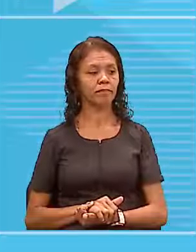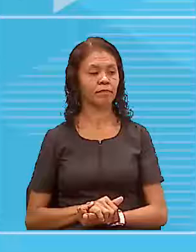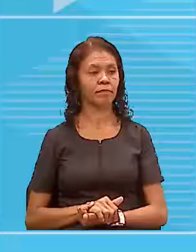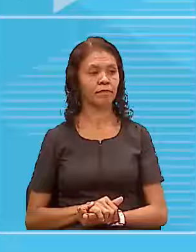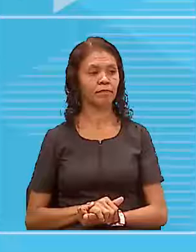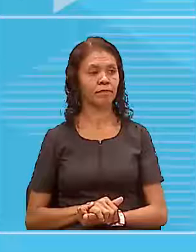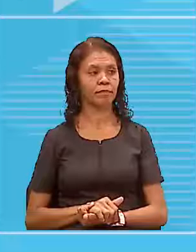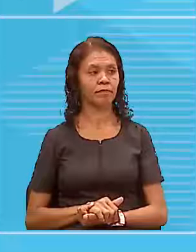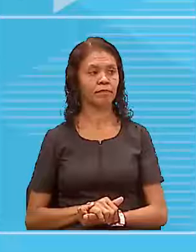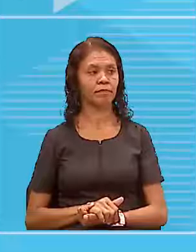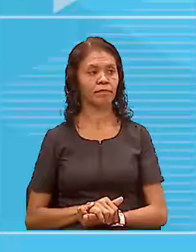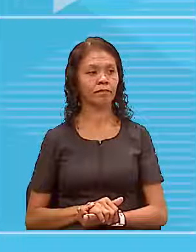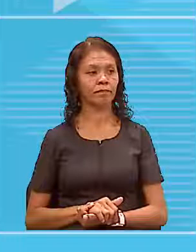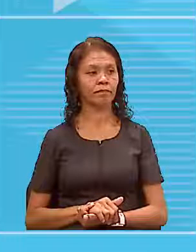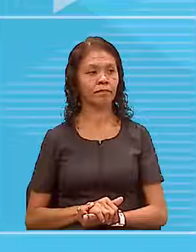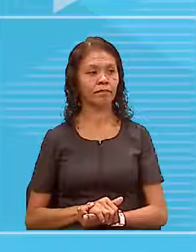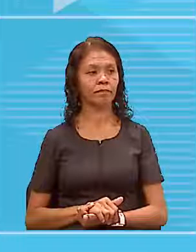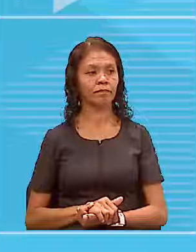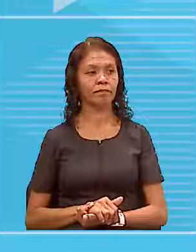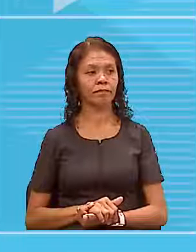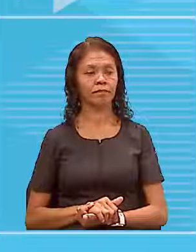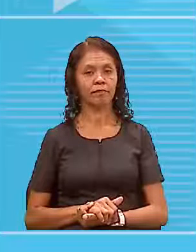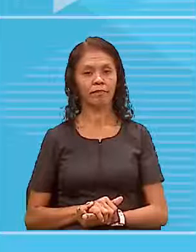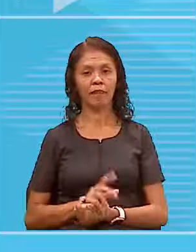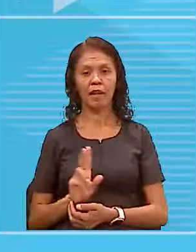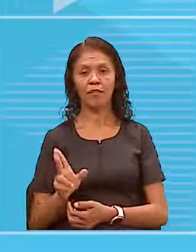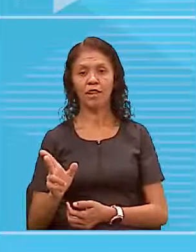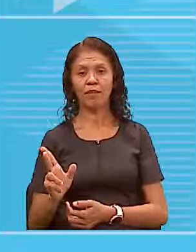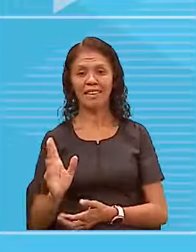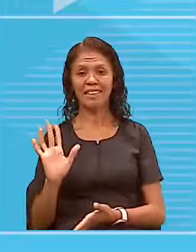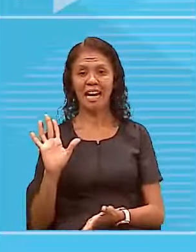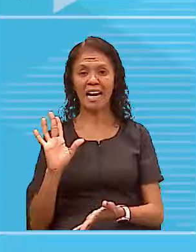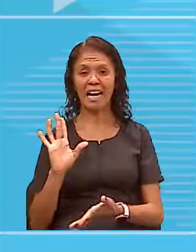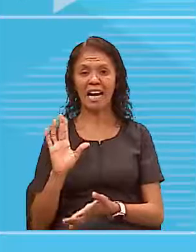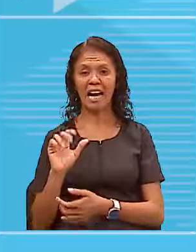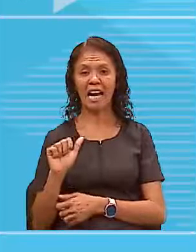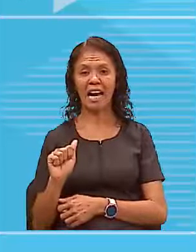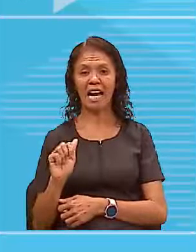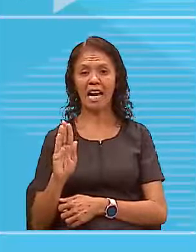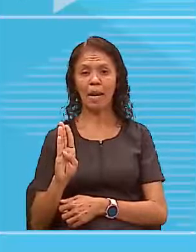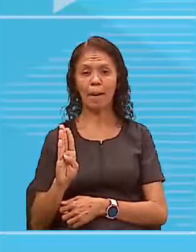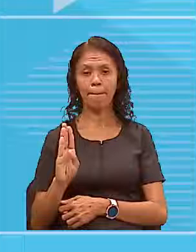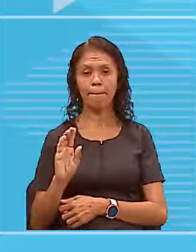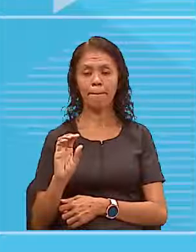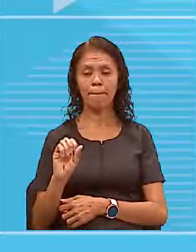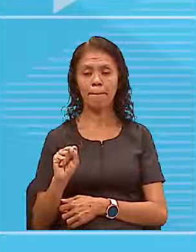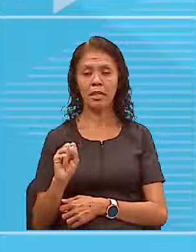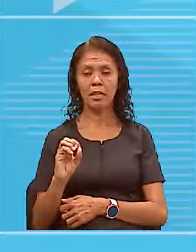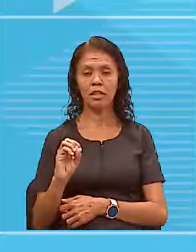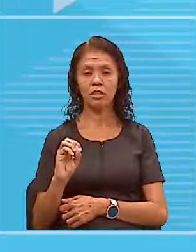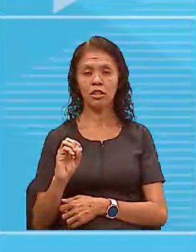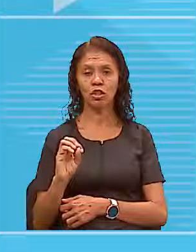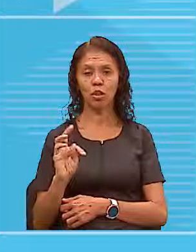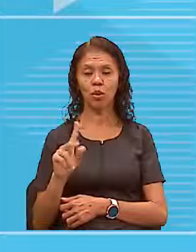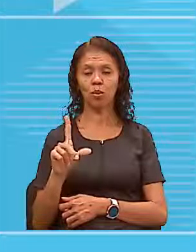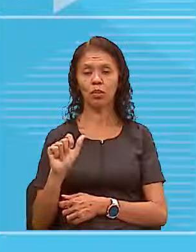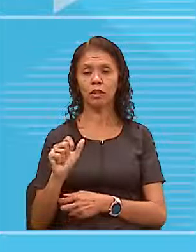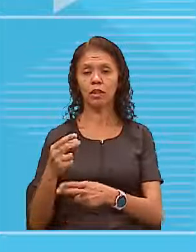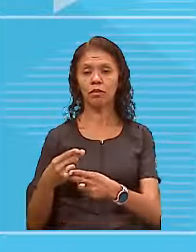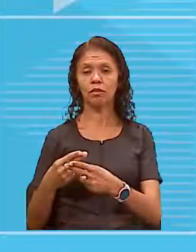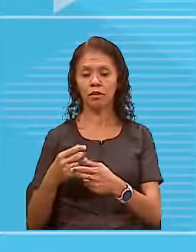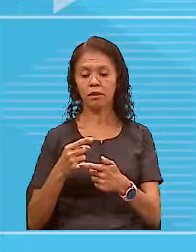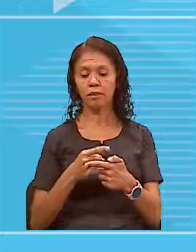Da divisão. Só que a divisão que nós vamos encontrar, certo?